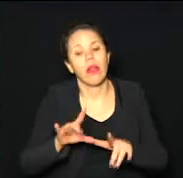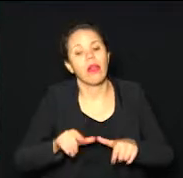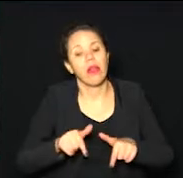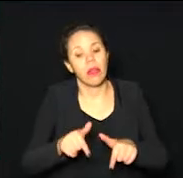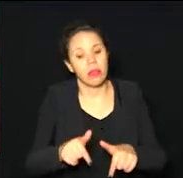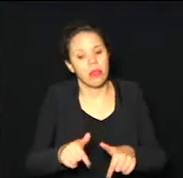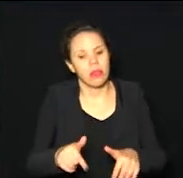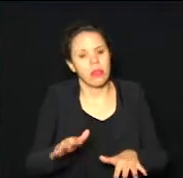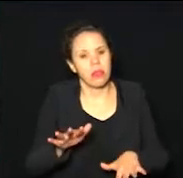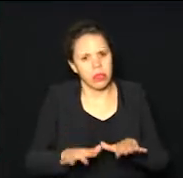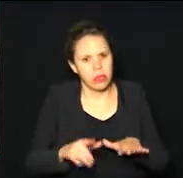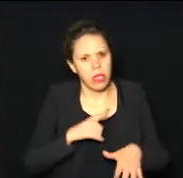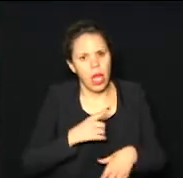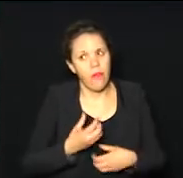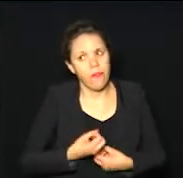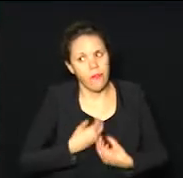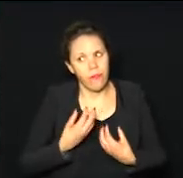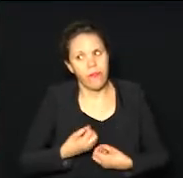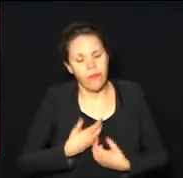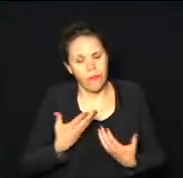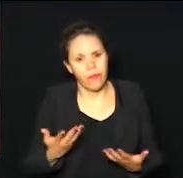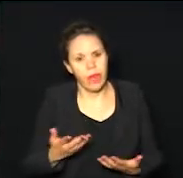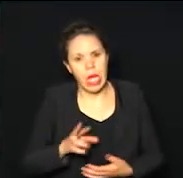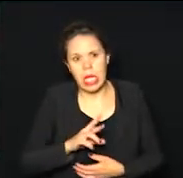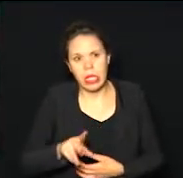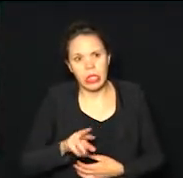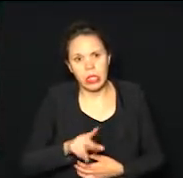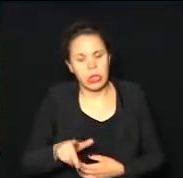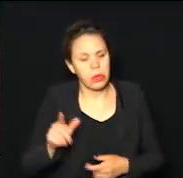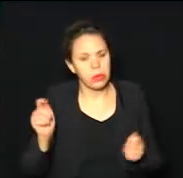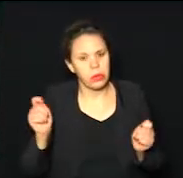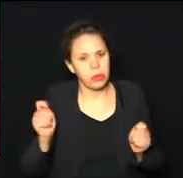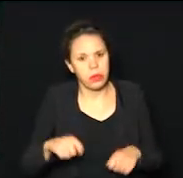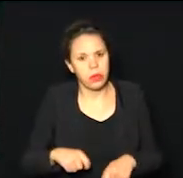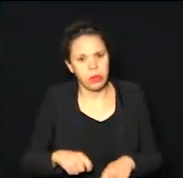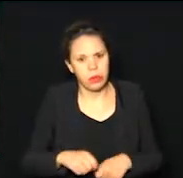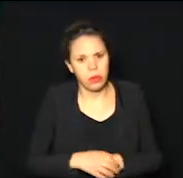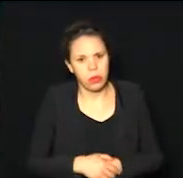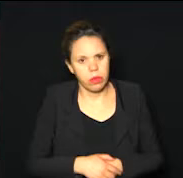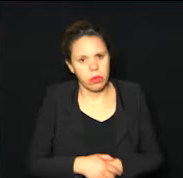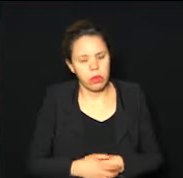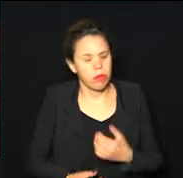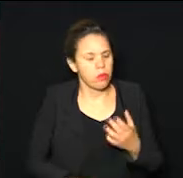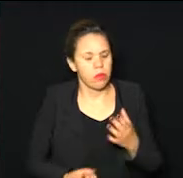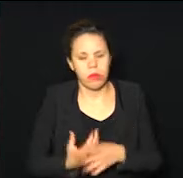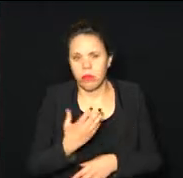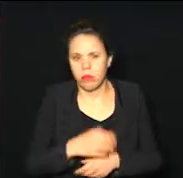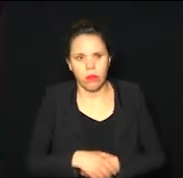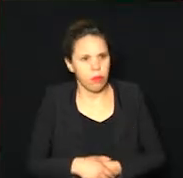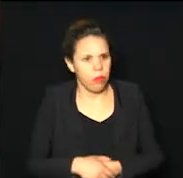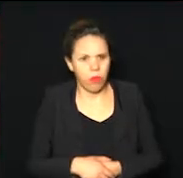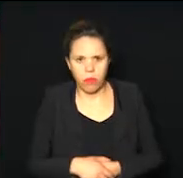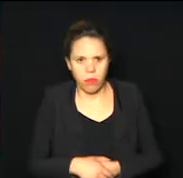que há informação, não há a possibilidade de criação